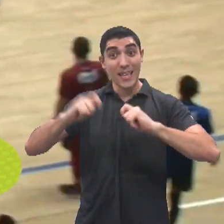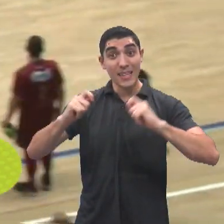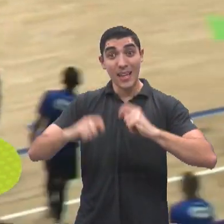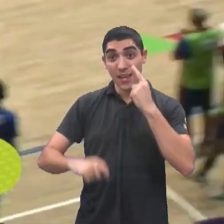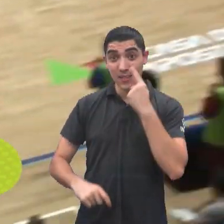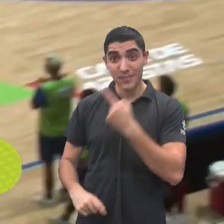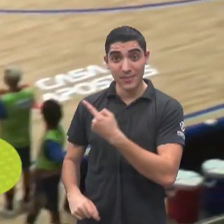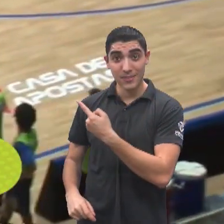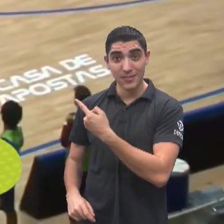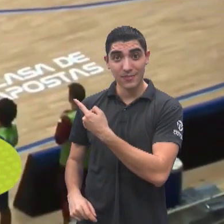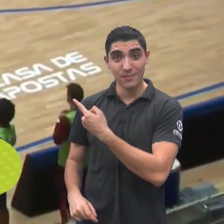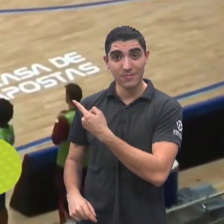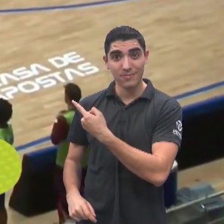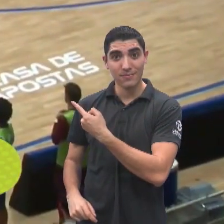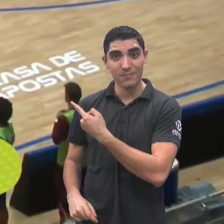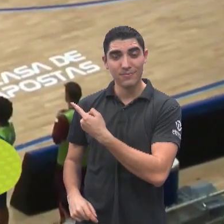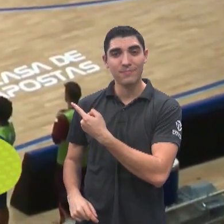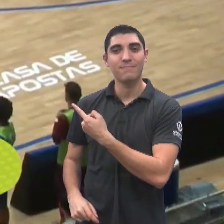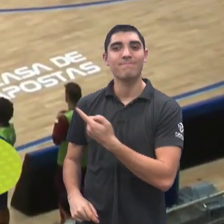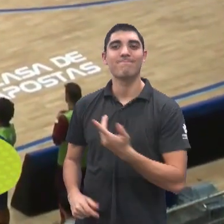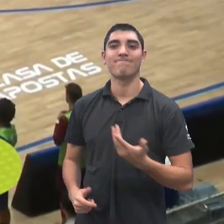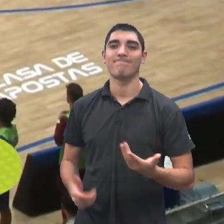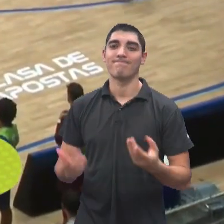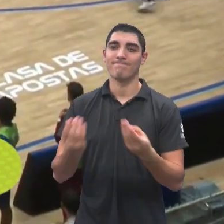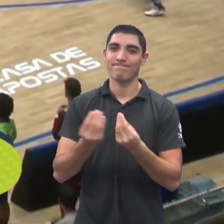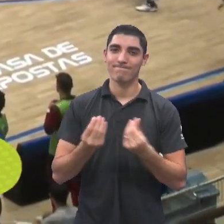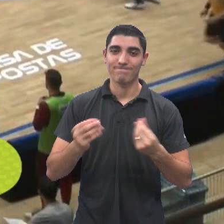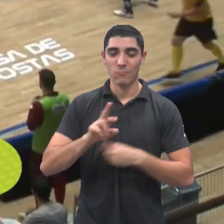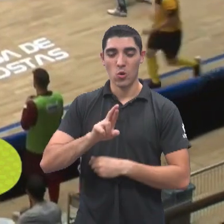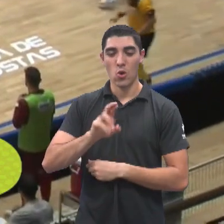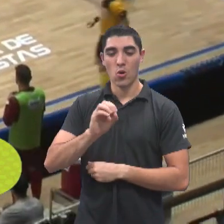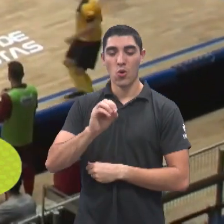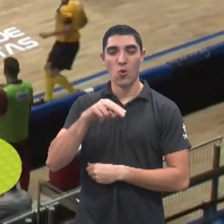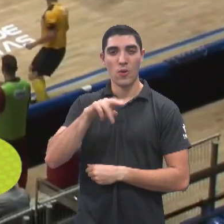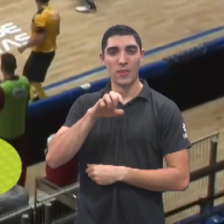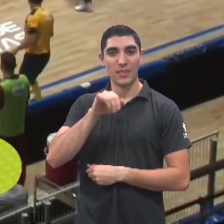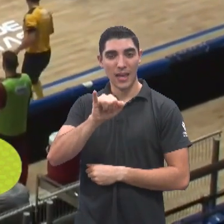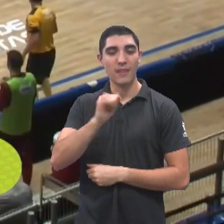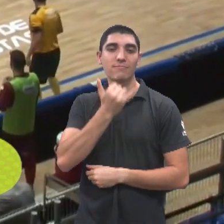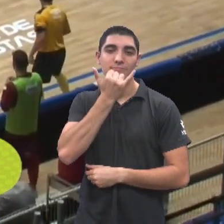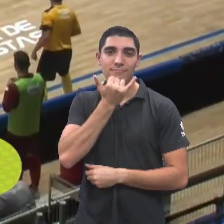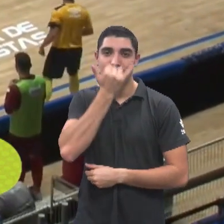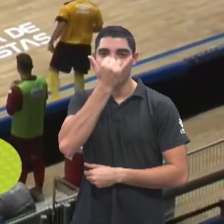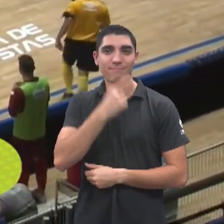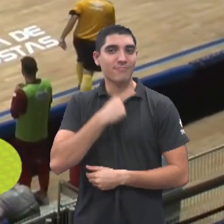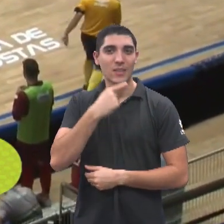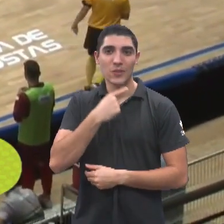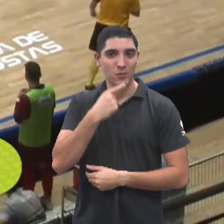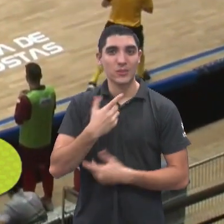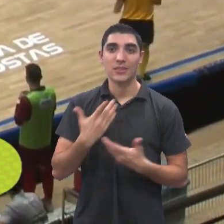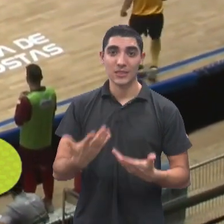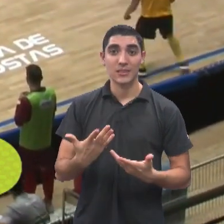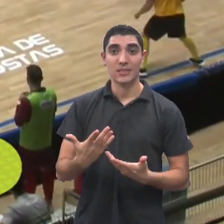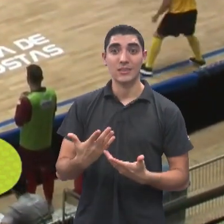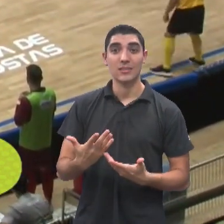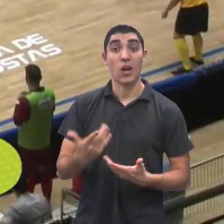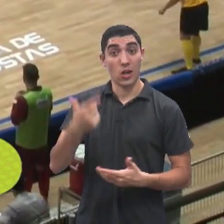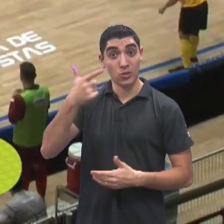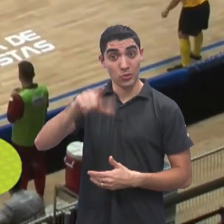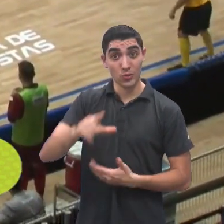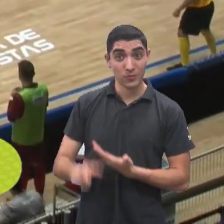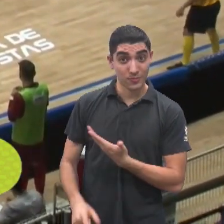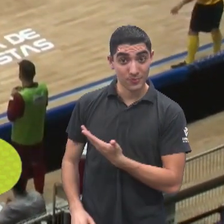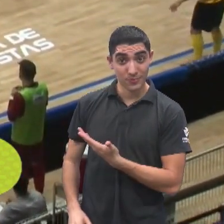para Rony. O Minas está sem goleiro, mas o Rony bateu na marcação e a bola ficou com o Minas, que quase se complicou na saída de